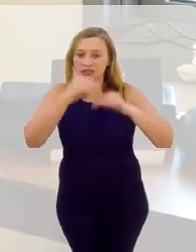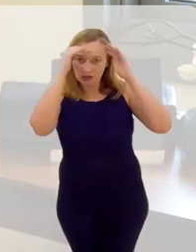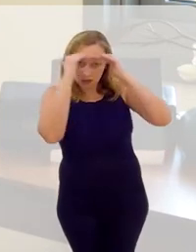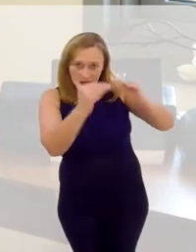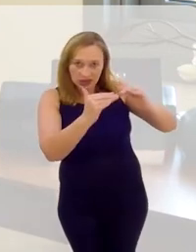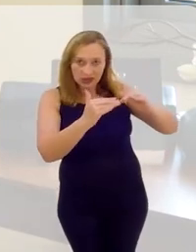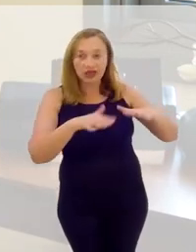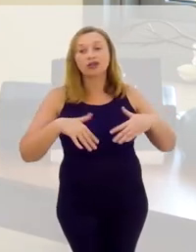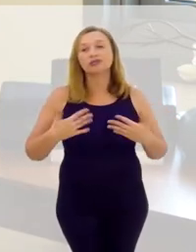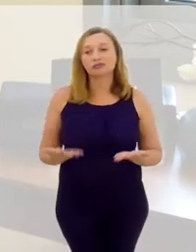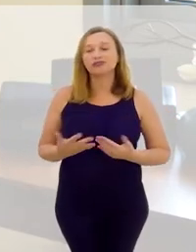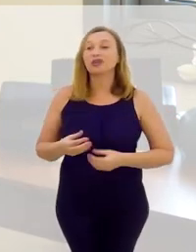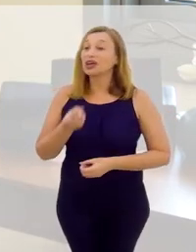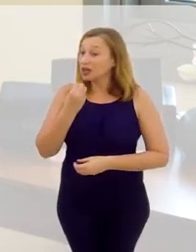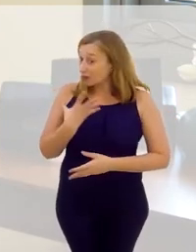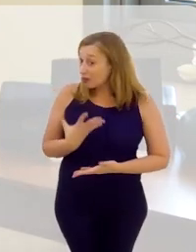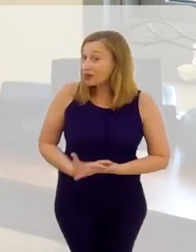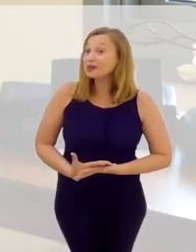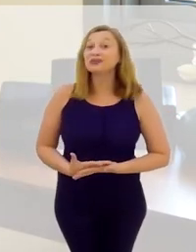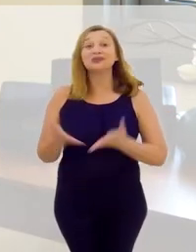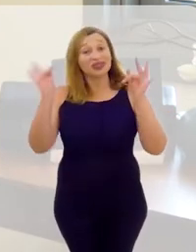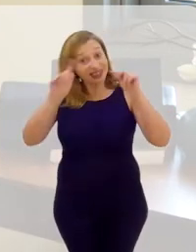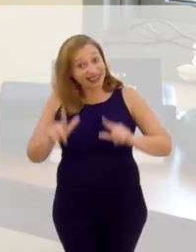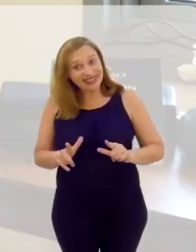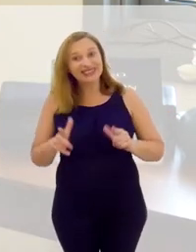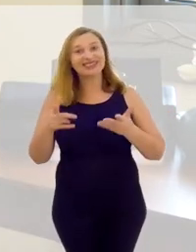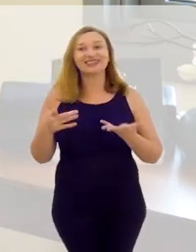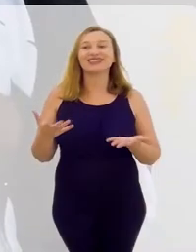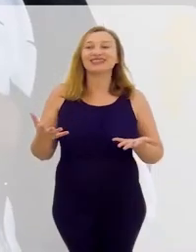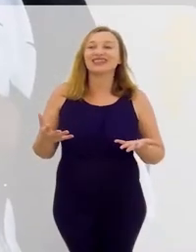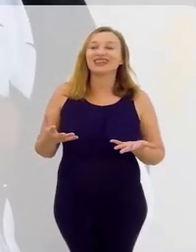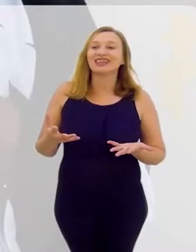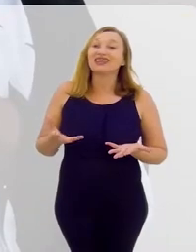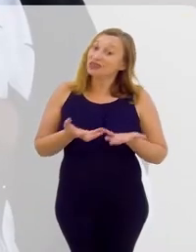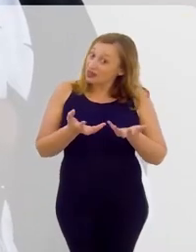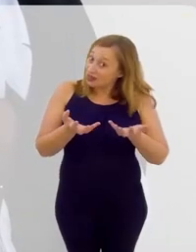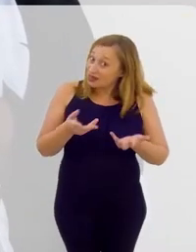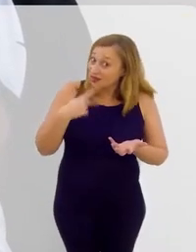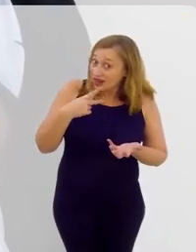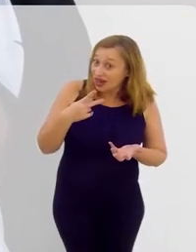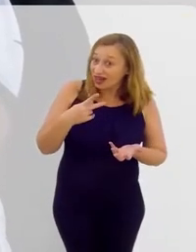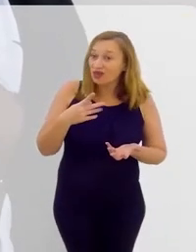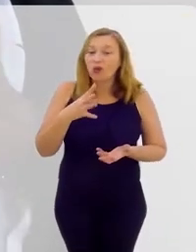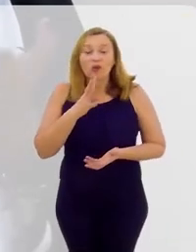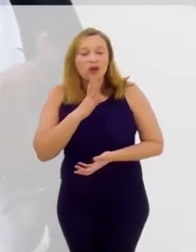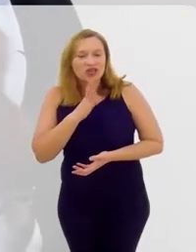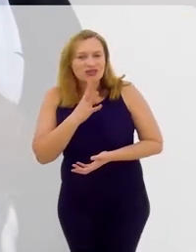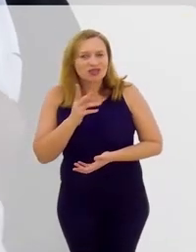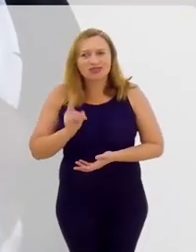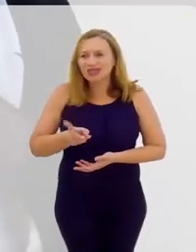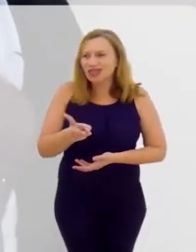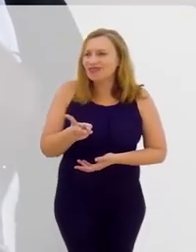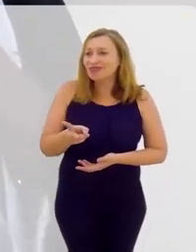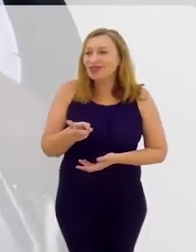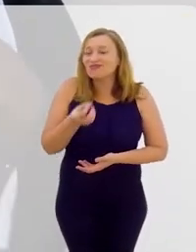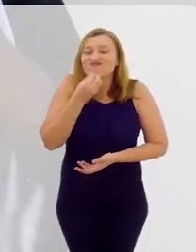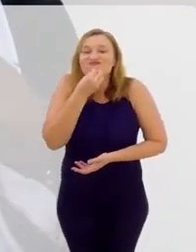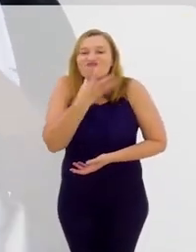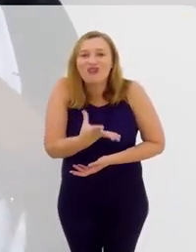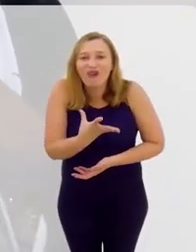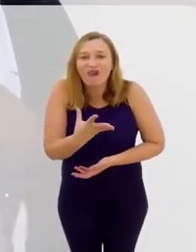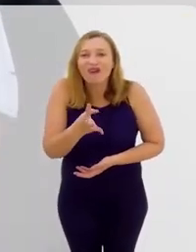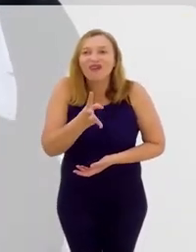deveres que ele precisa obedecer, como tal. Muito bom. Fiquei muito feliz de ouvir. É o que eu digo, conhecimento é